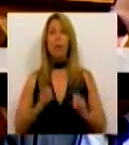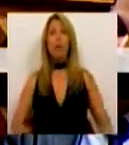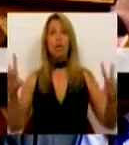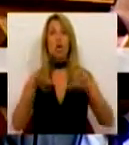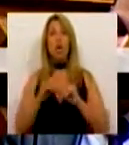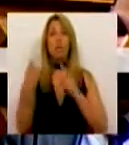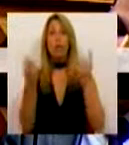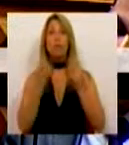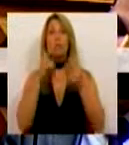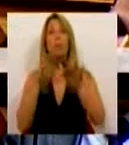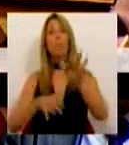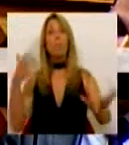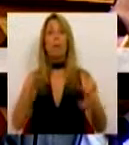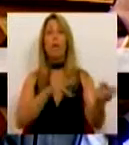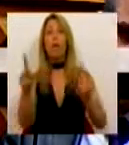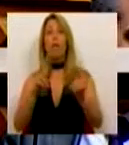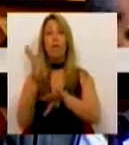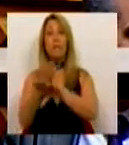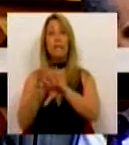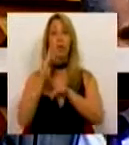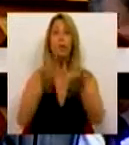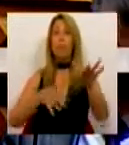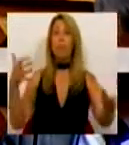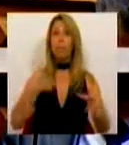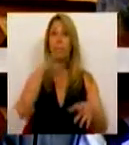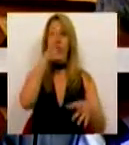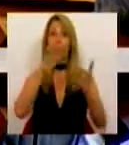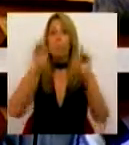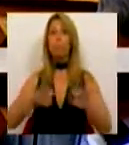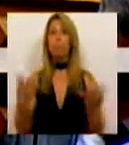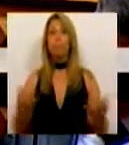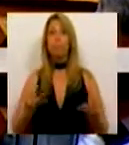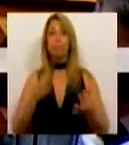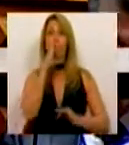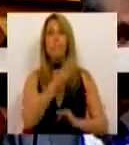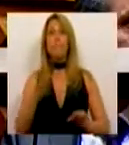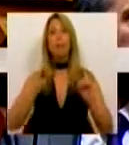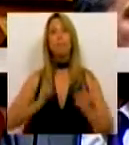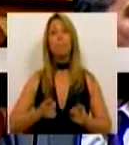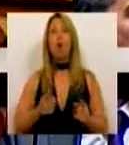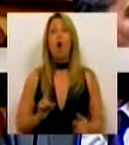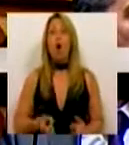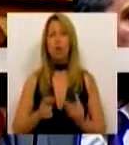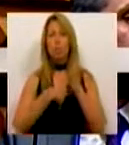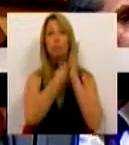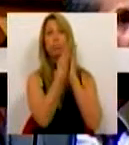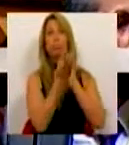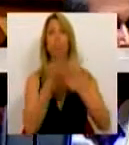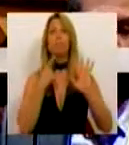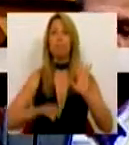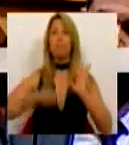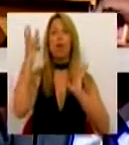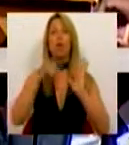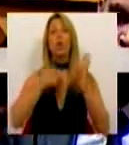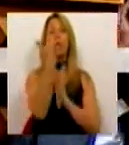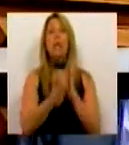parlamentar da reforma do setor florestal, encetada por este Governo e que se concretizou com um conjunto de diplomas recentemente